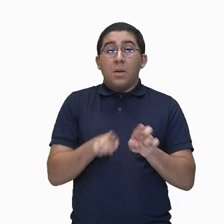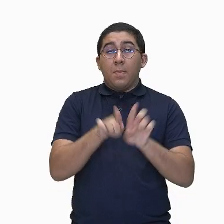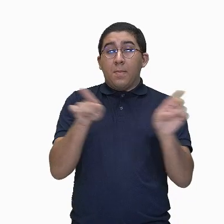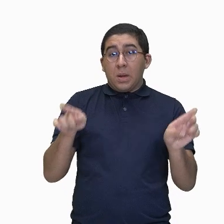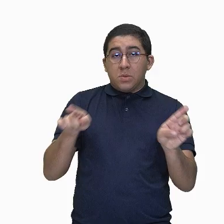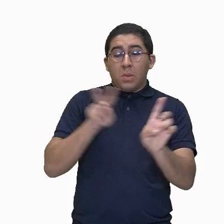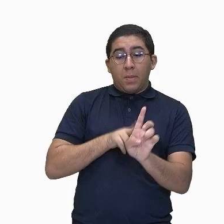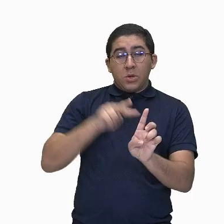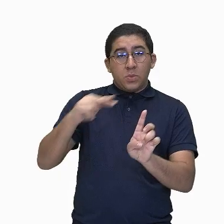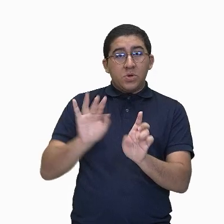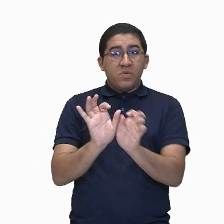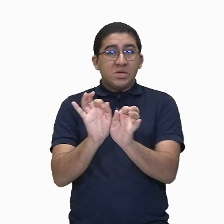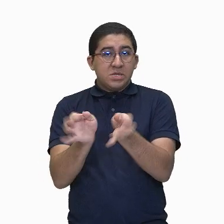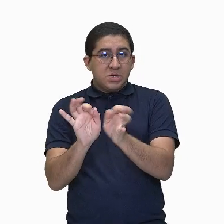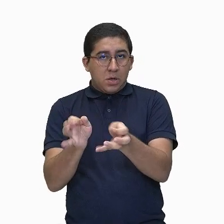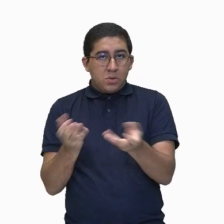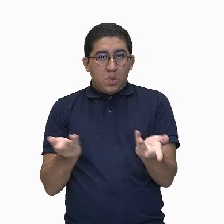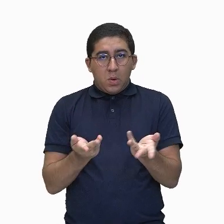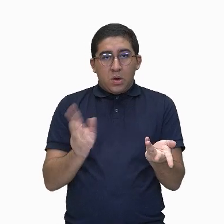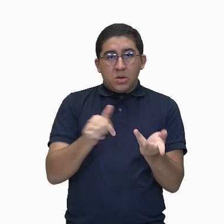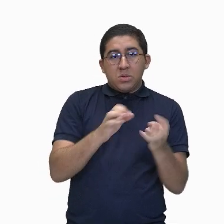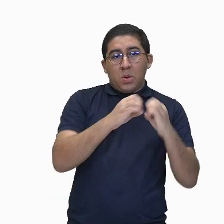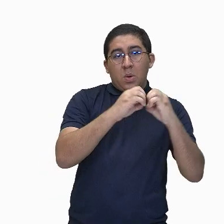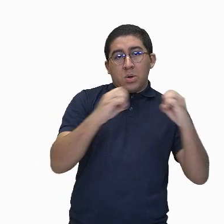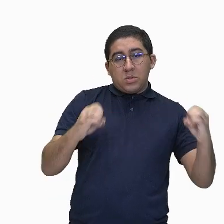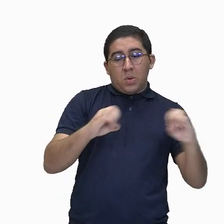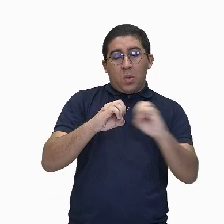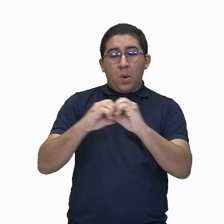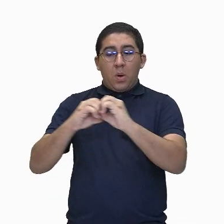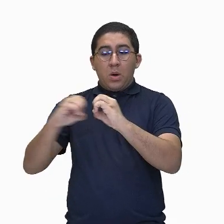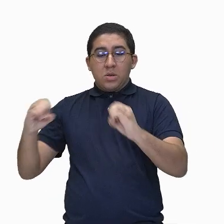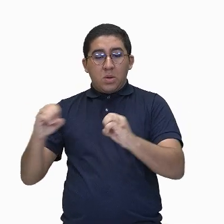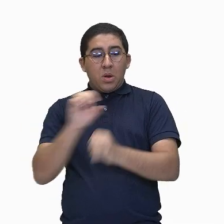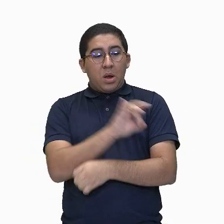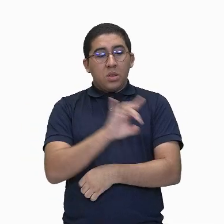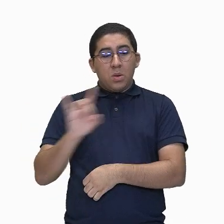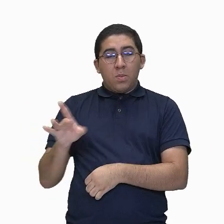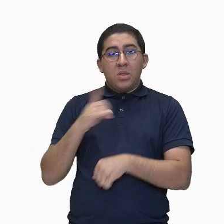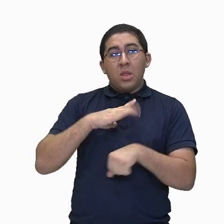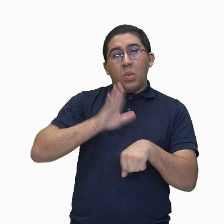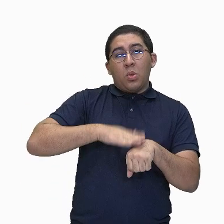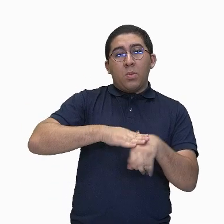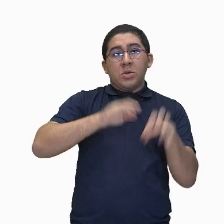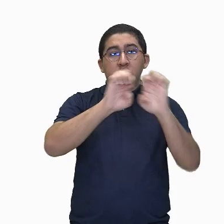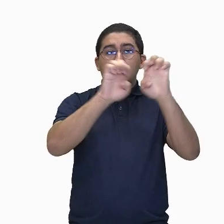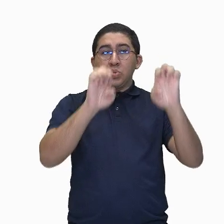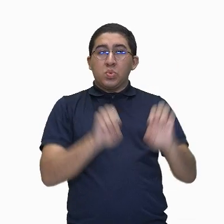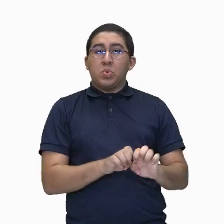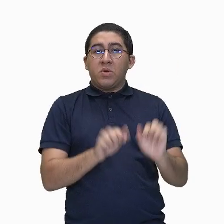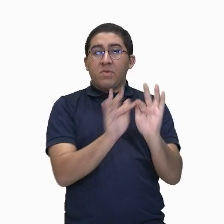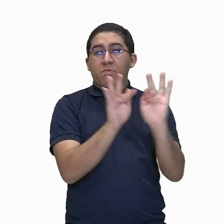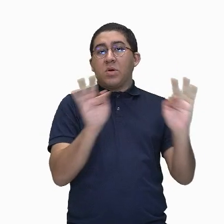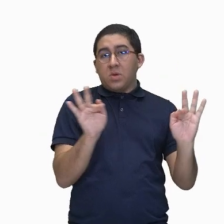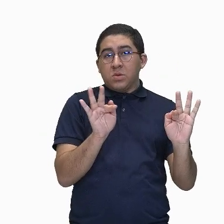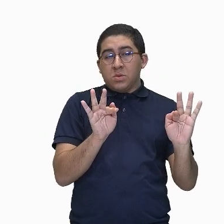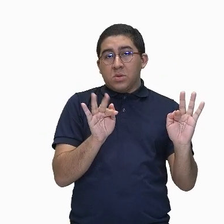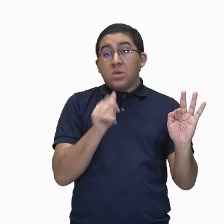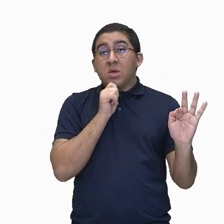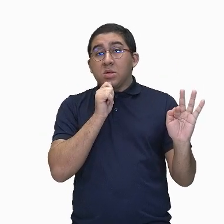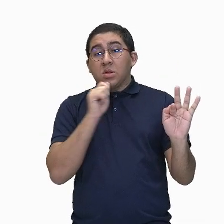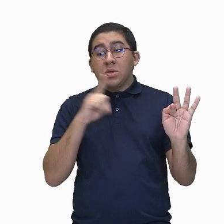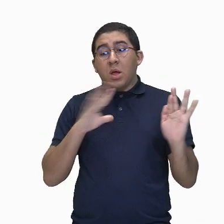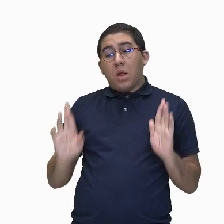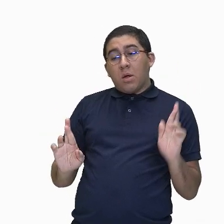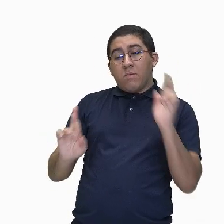orações coordenadas, cada oração mantém a autonomia estrutural, ainda que se relacione a outra